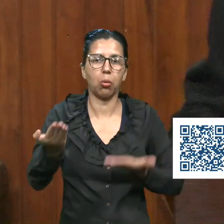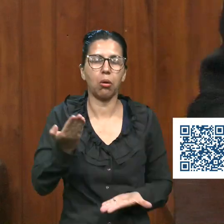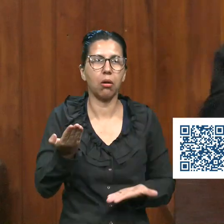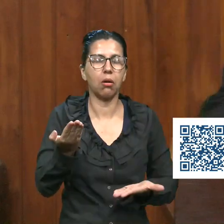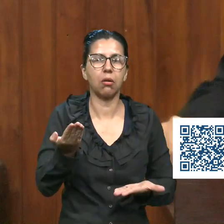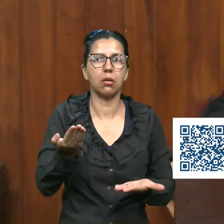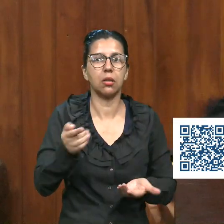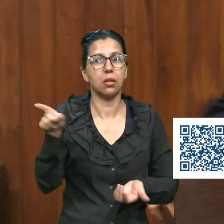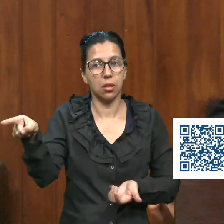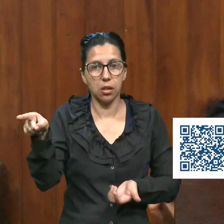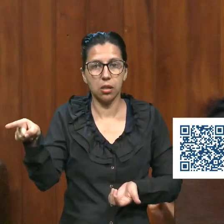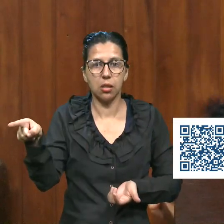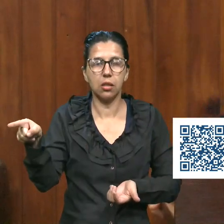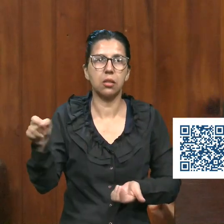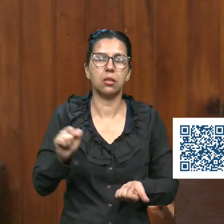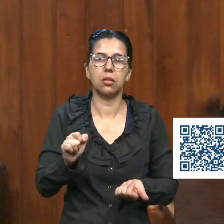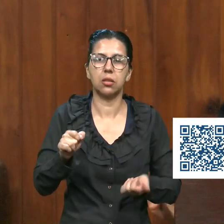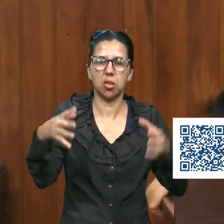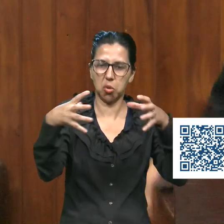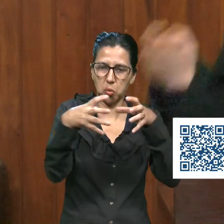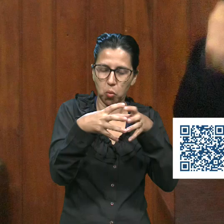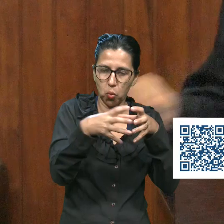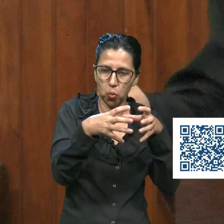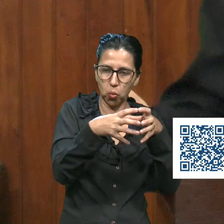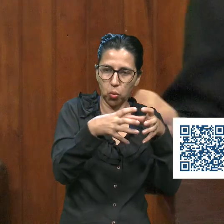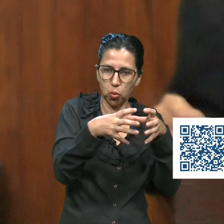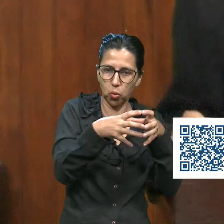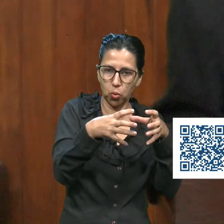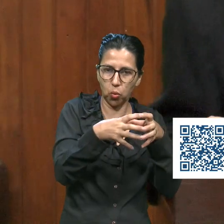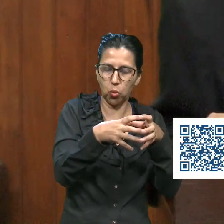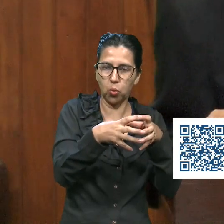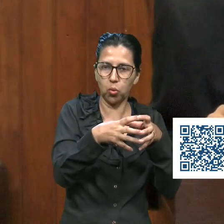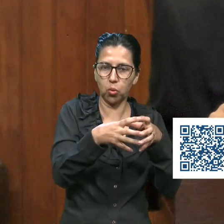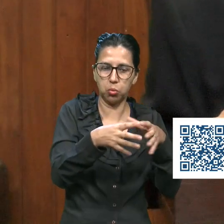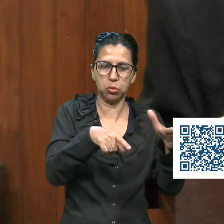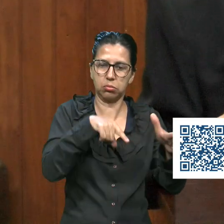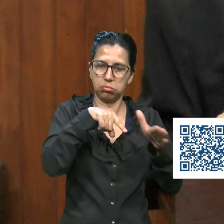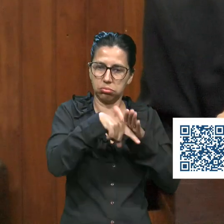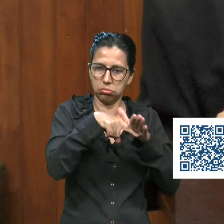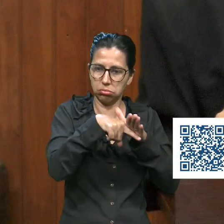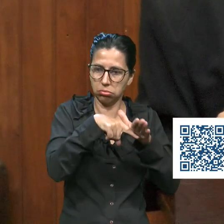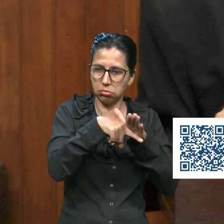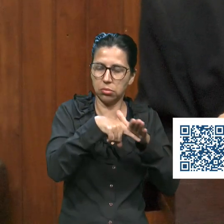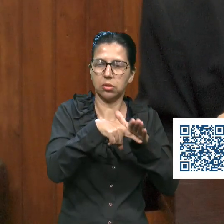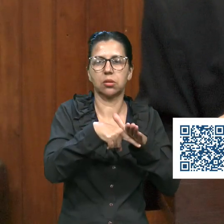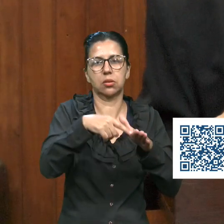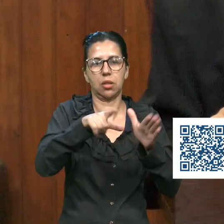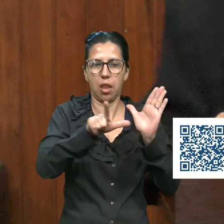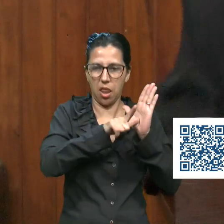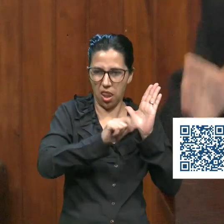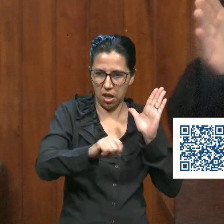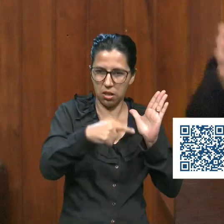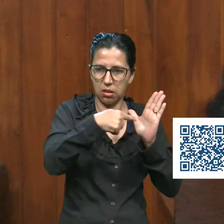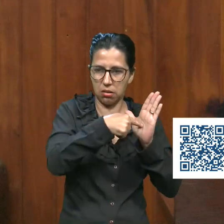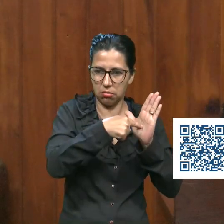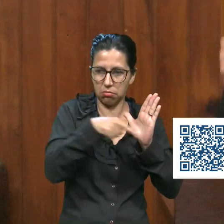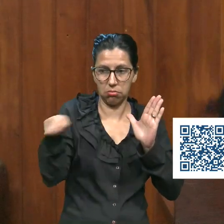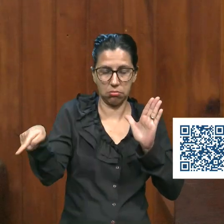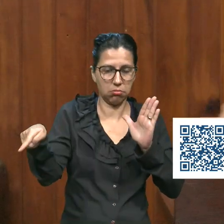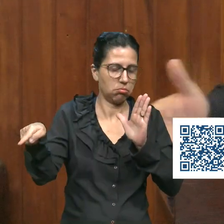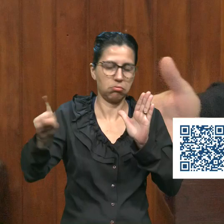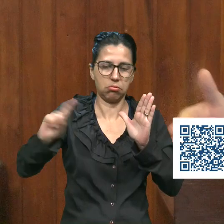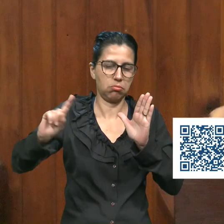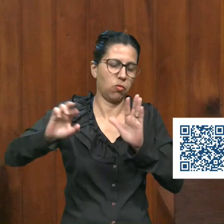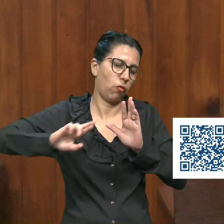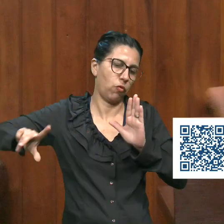Federal não é órgão constituído, não tem a investidura do mandato eletivo para poder fazer lei. Essa é a função do